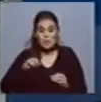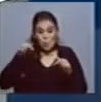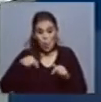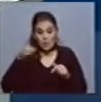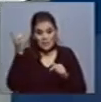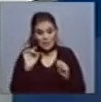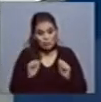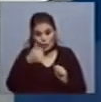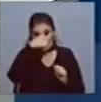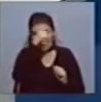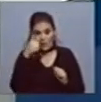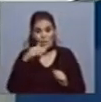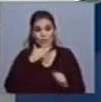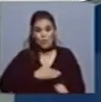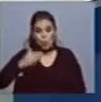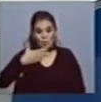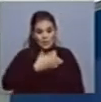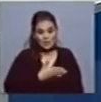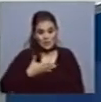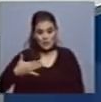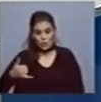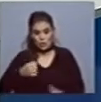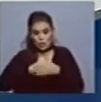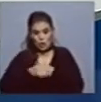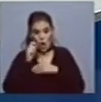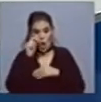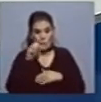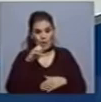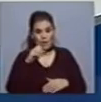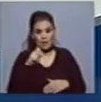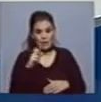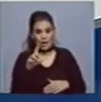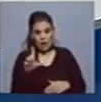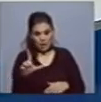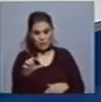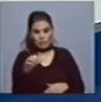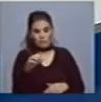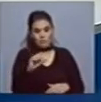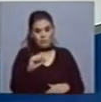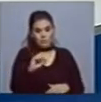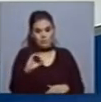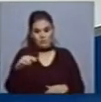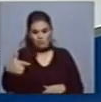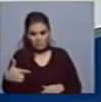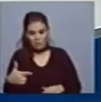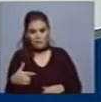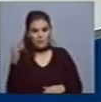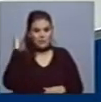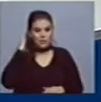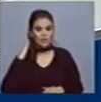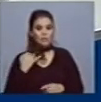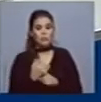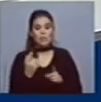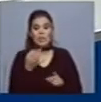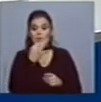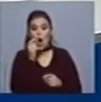domingo, faz 112 anos que nasceu um senhor notável chamado Carl Guth Jansky. E que, já que nós estamos a falar de ondas gravitacionais, este